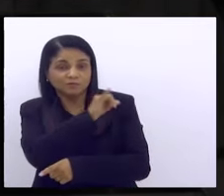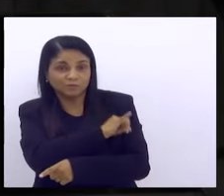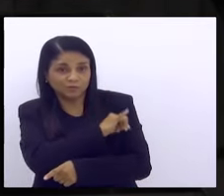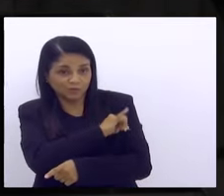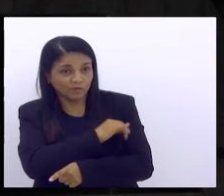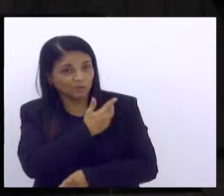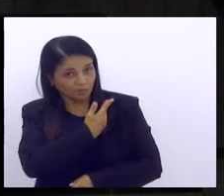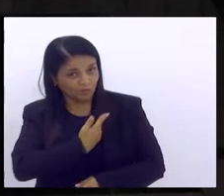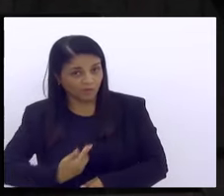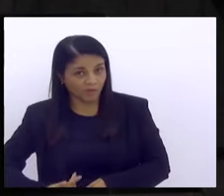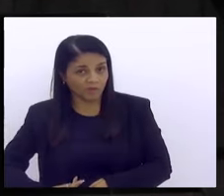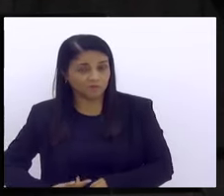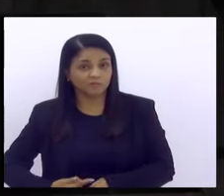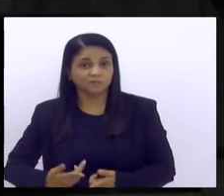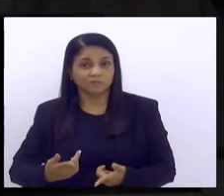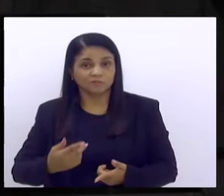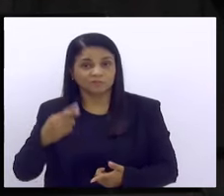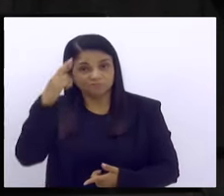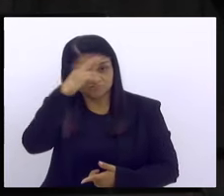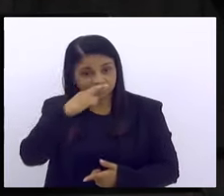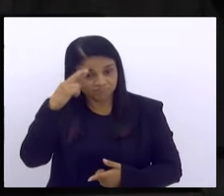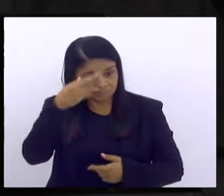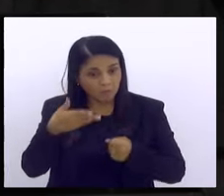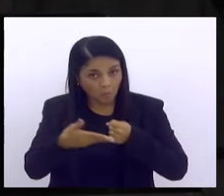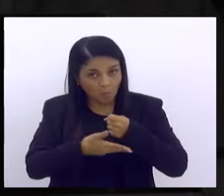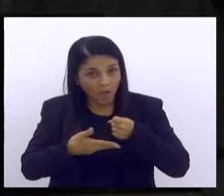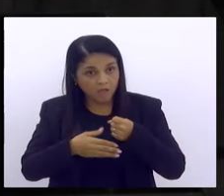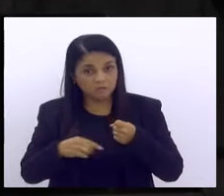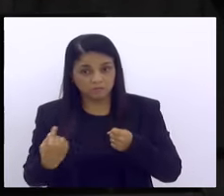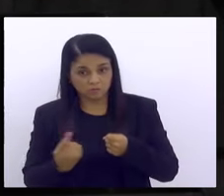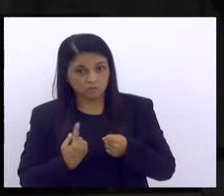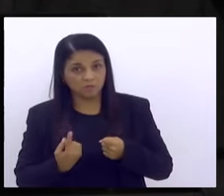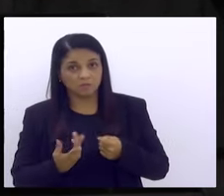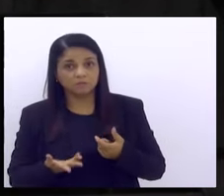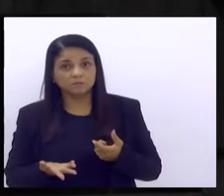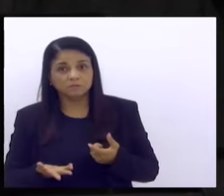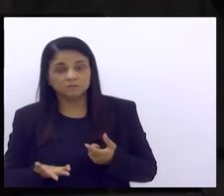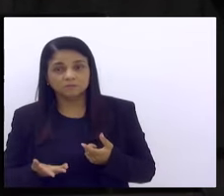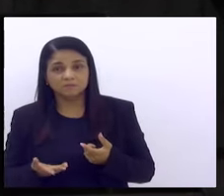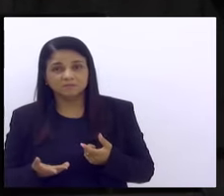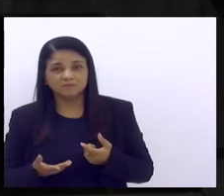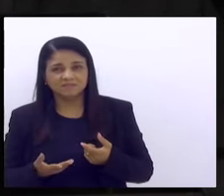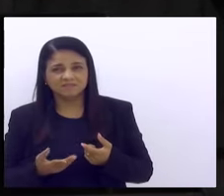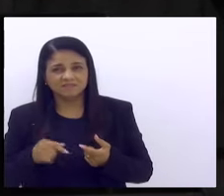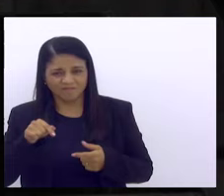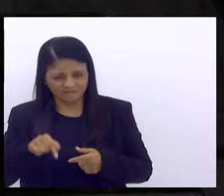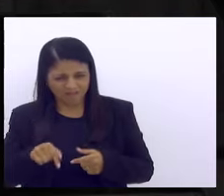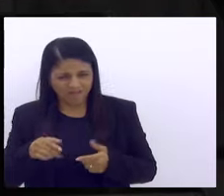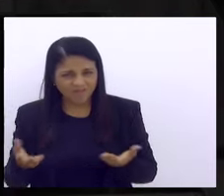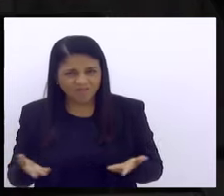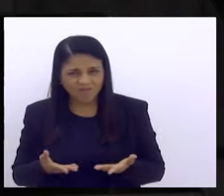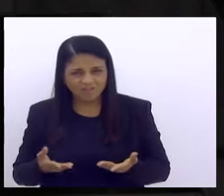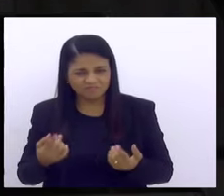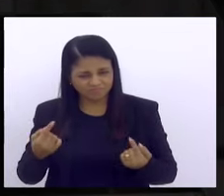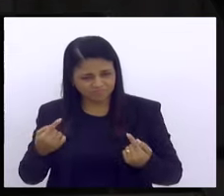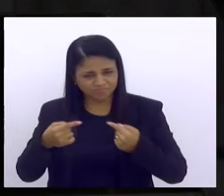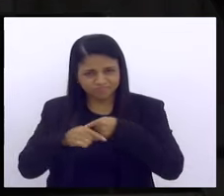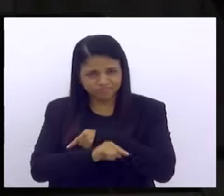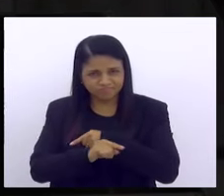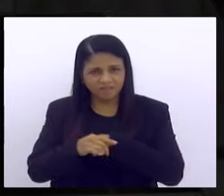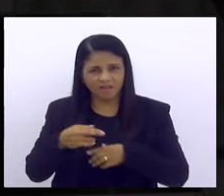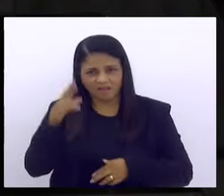Estado, a qual nós somos base, pô. E aí não vem para cá tentar desvirtuar as nossas